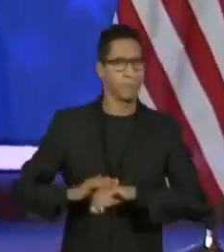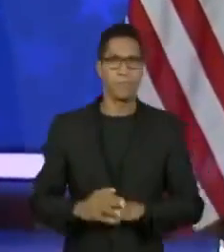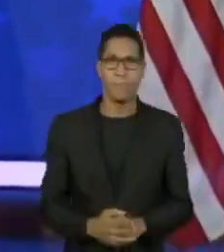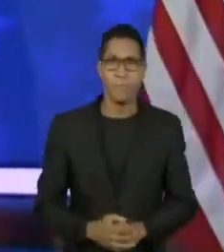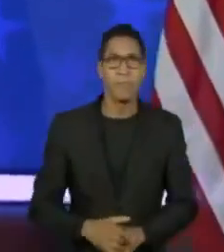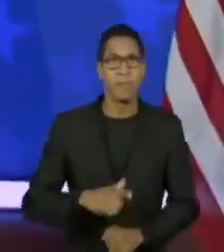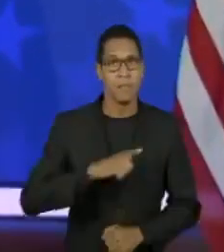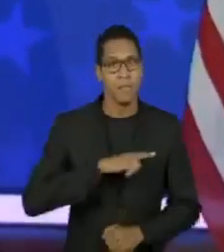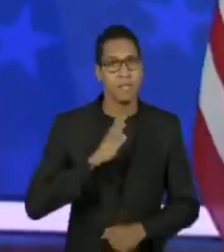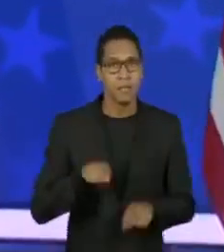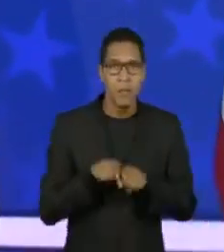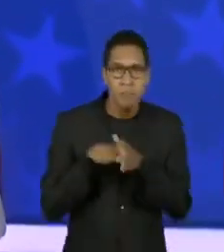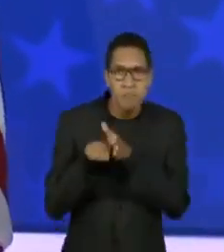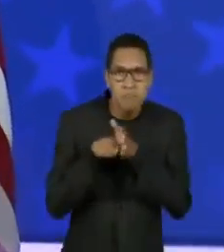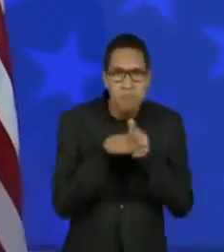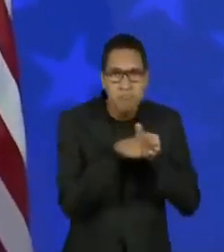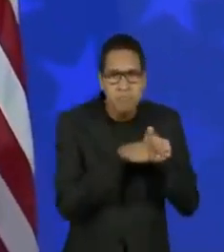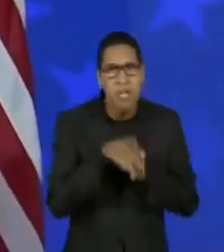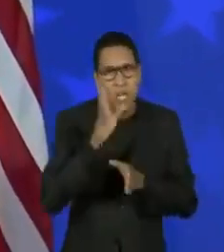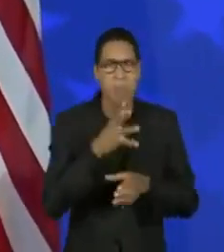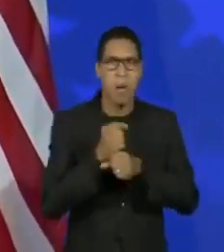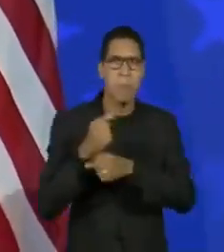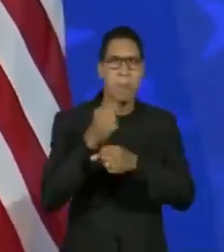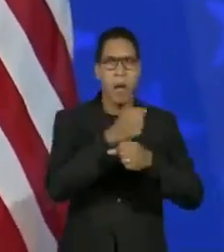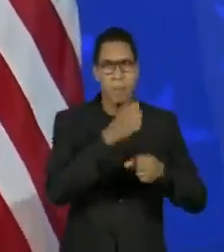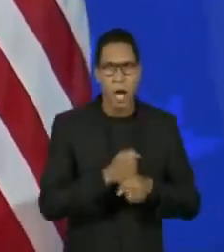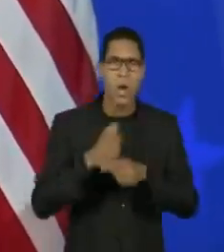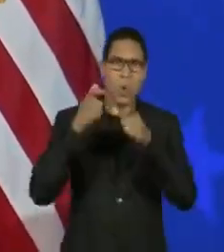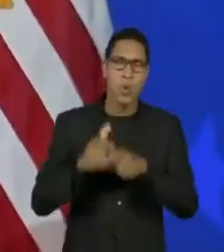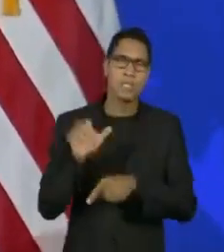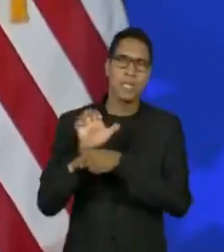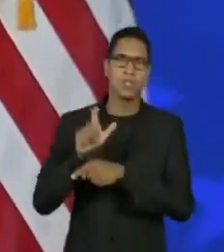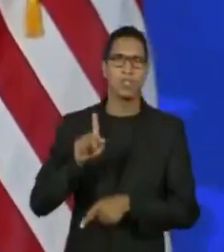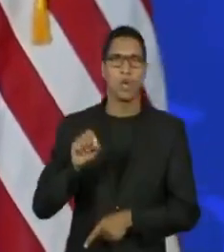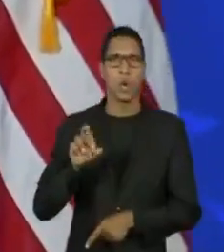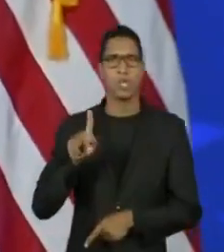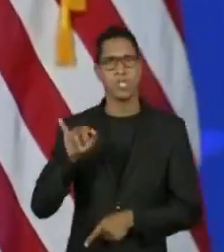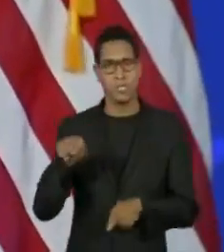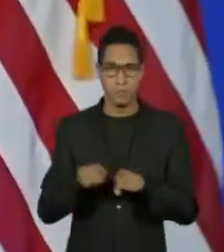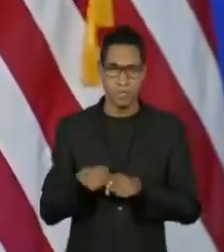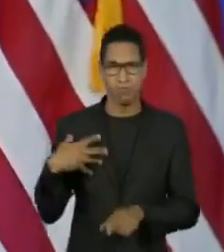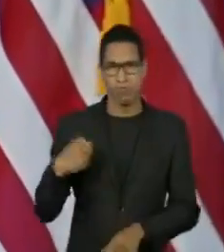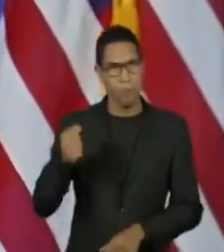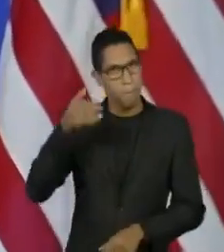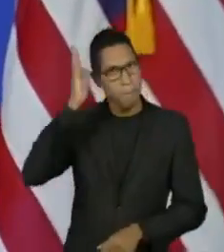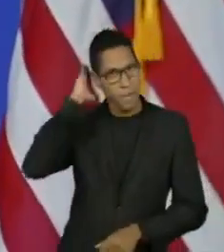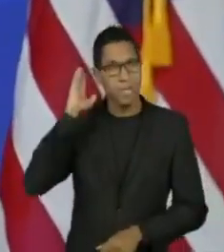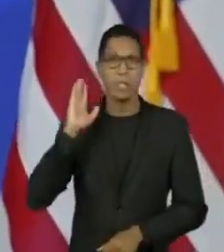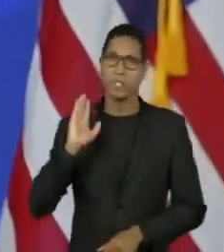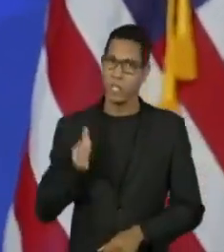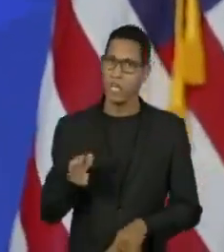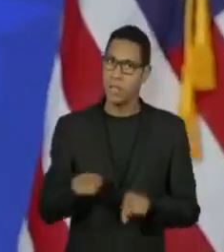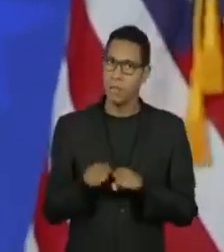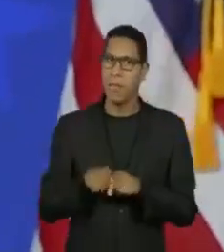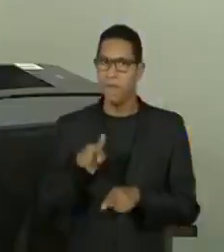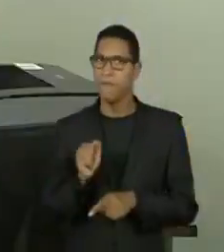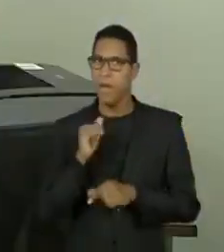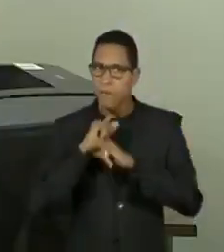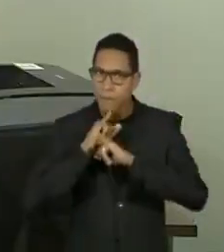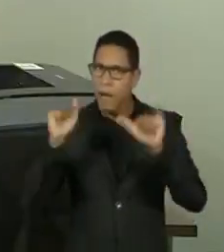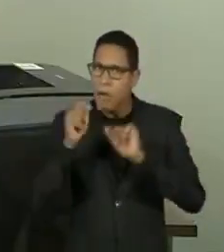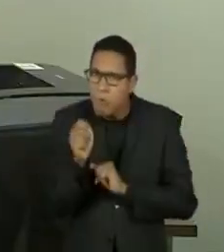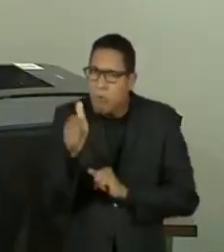dos votos apurados no estado da Geórgia, o candidato democrata, Joe Biden, está prestes a confirmar a